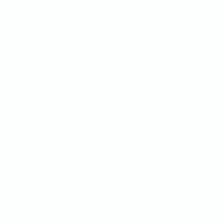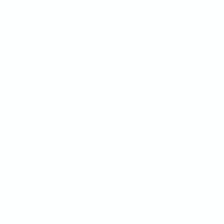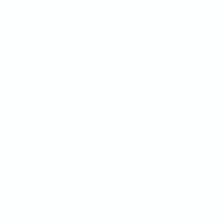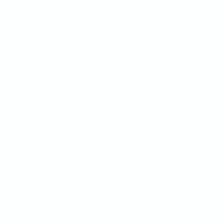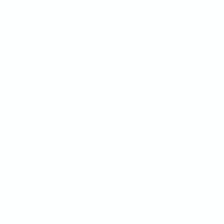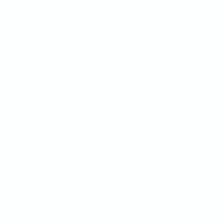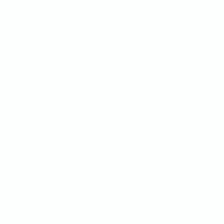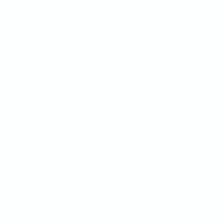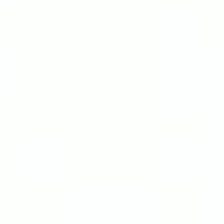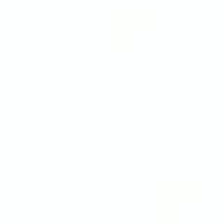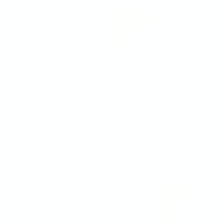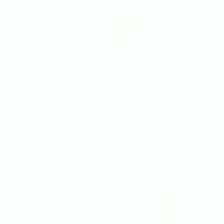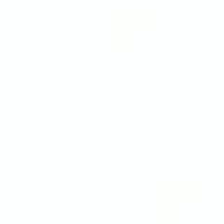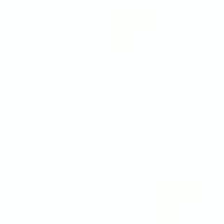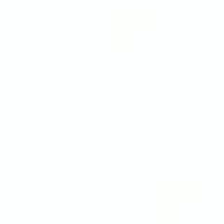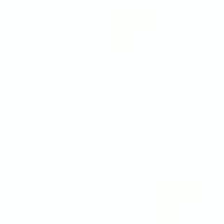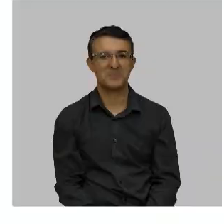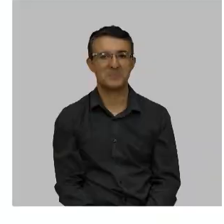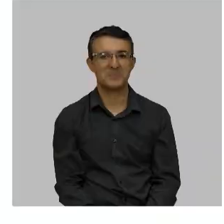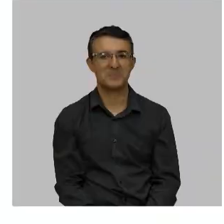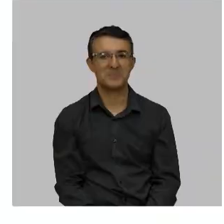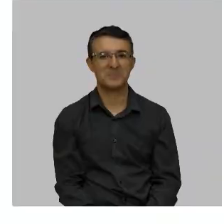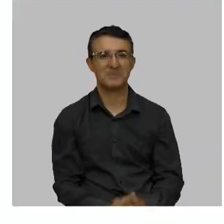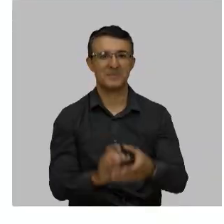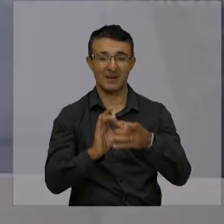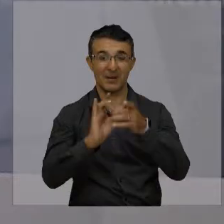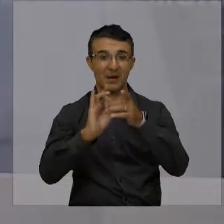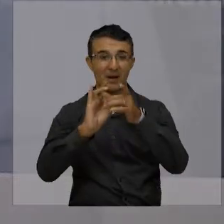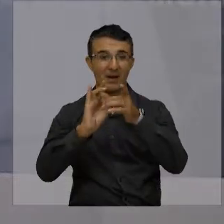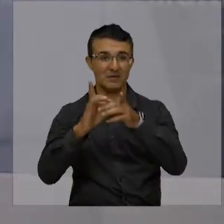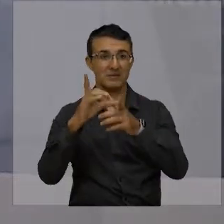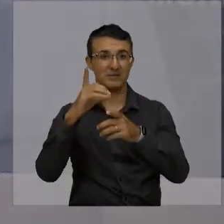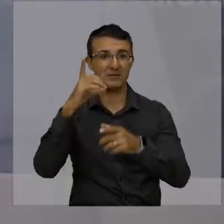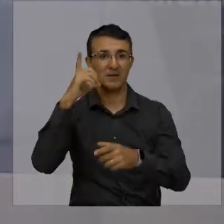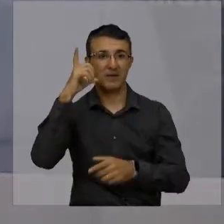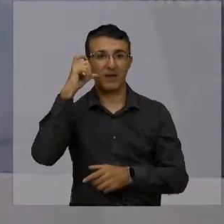Pode deixar aquela foto, por favor, do painel